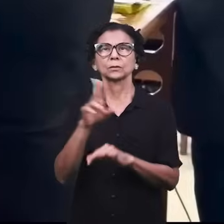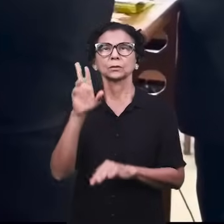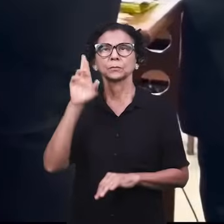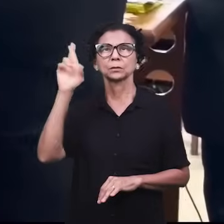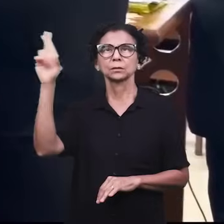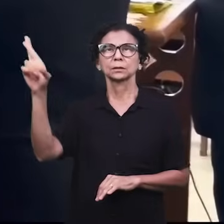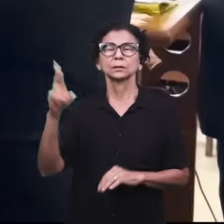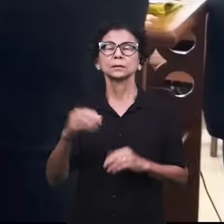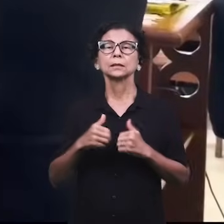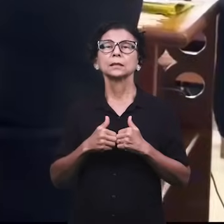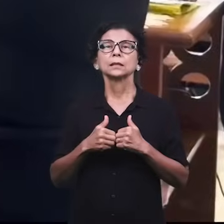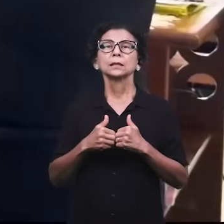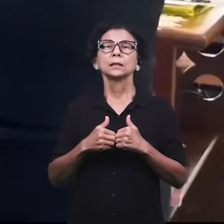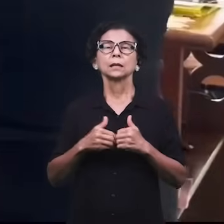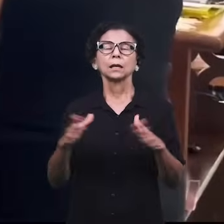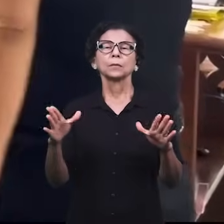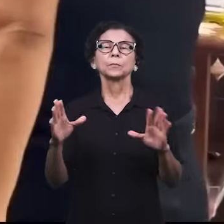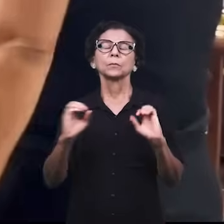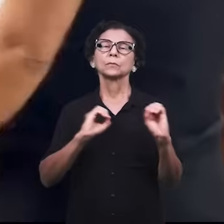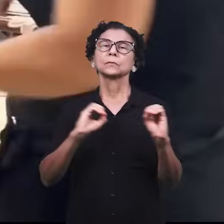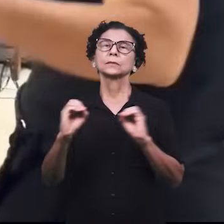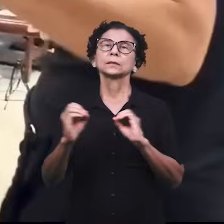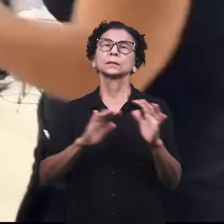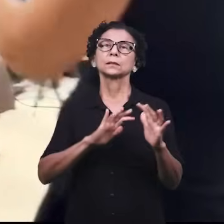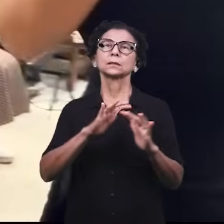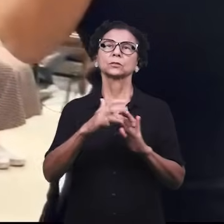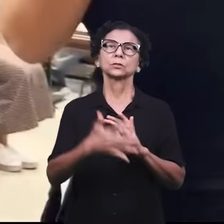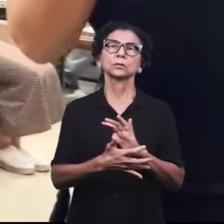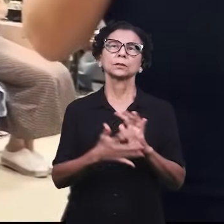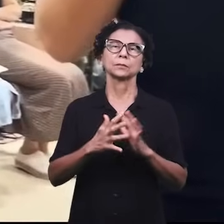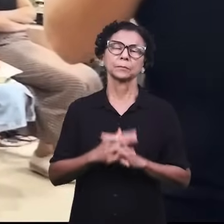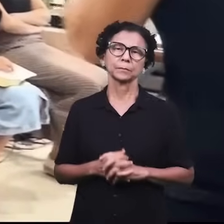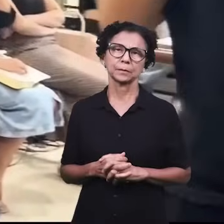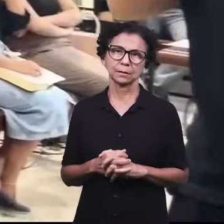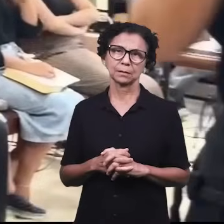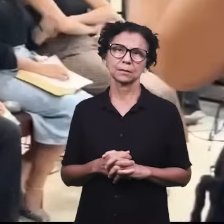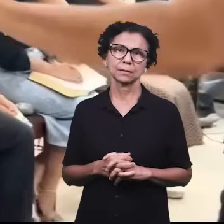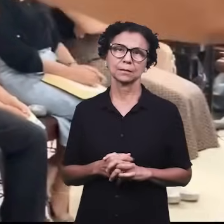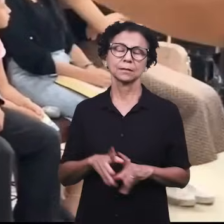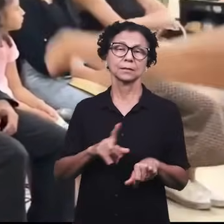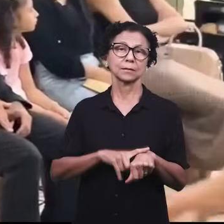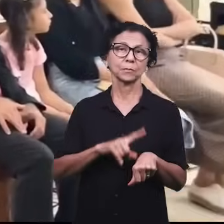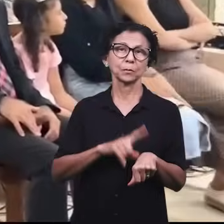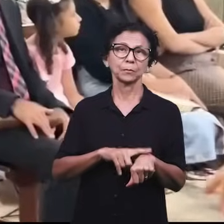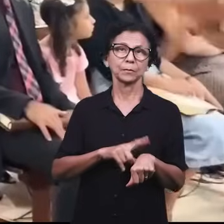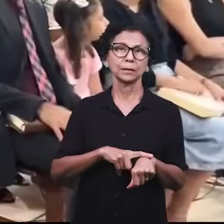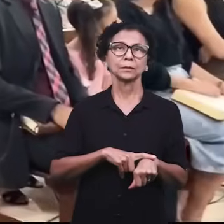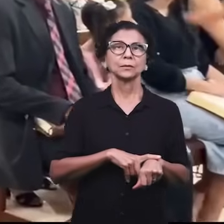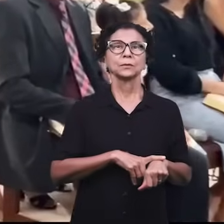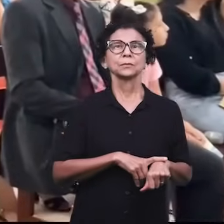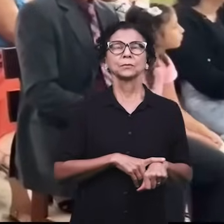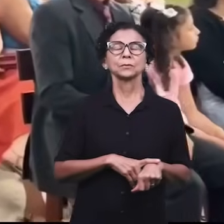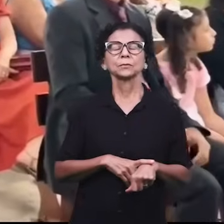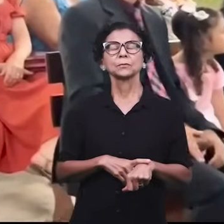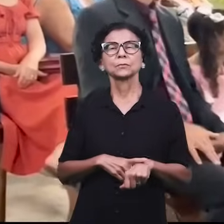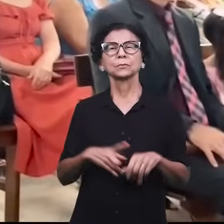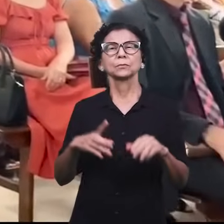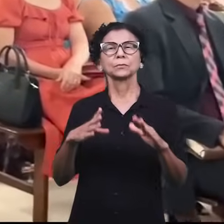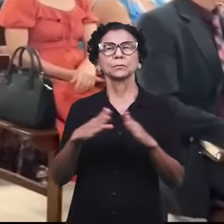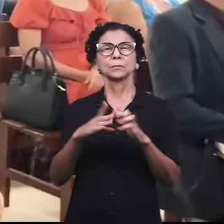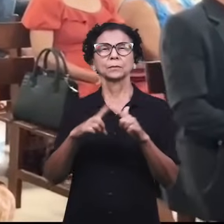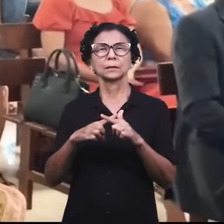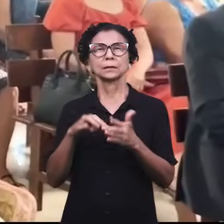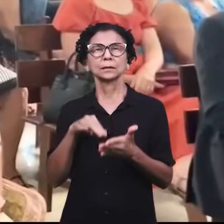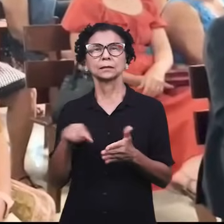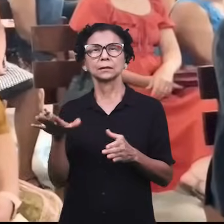início da oficina de Libras do Polo Olinda. Este momento de adoração ao nosso Deus foi na ICM Rio Doce e teve como tema